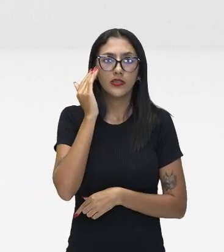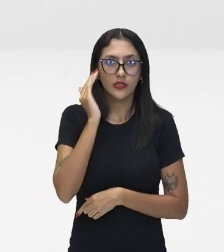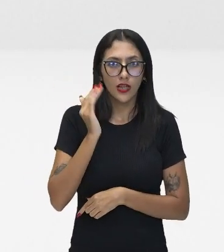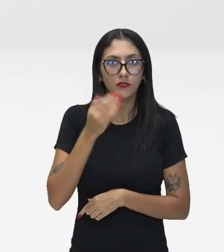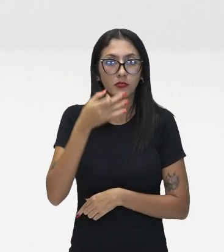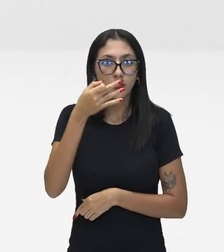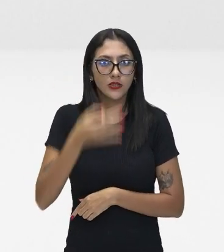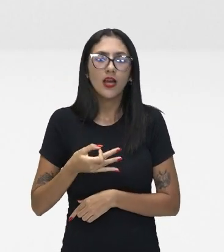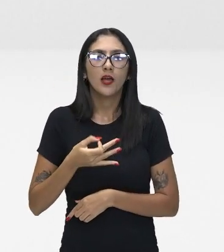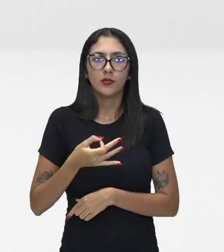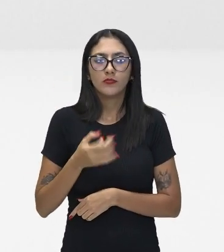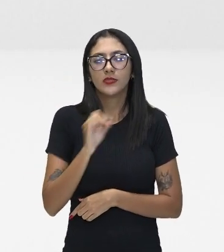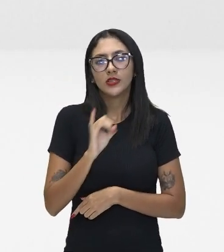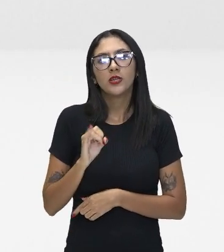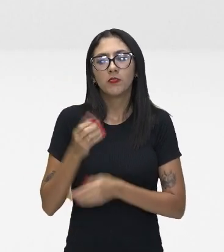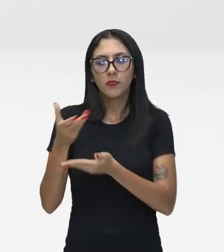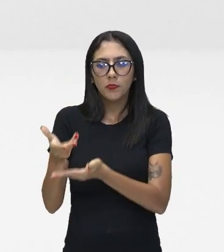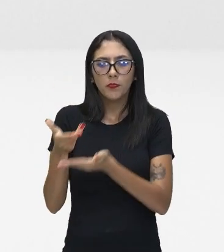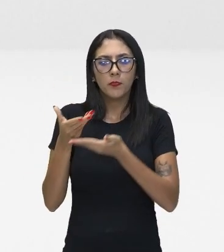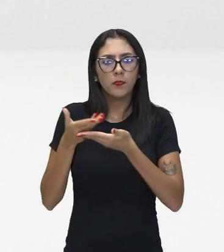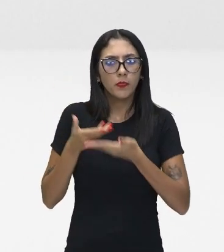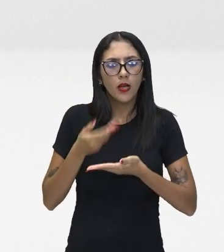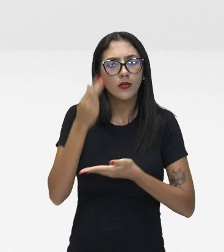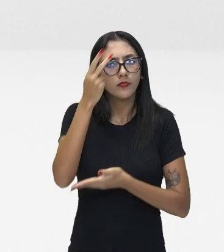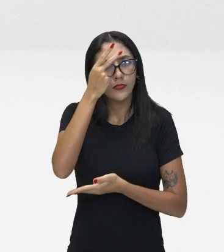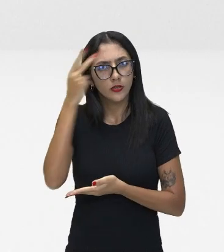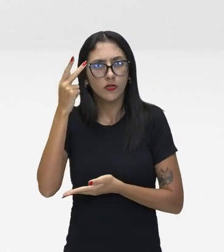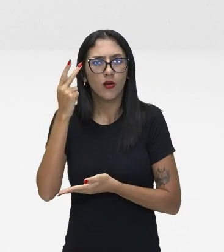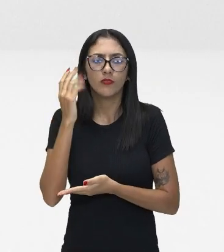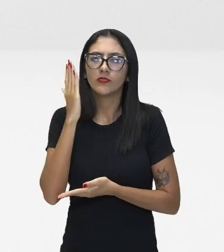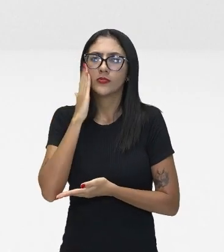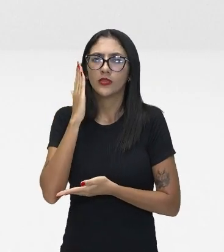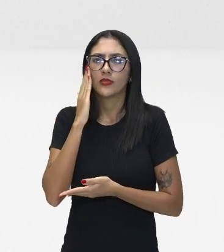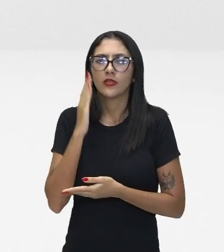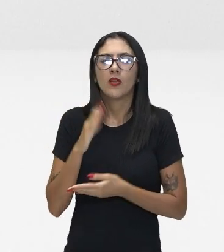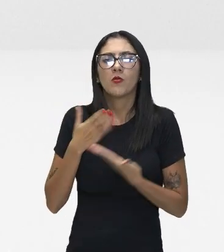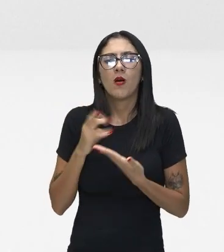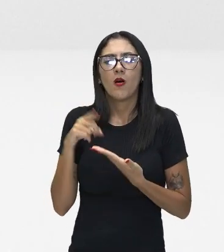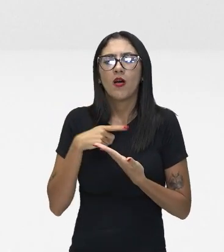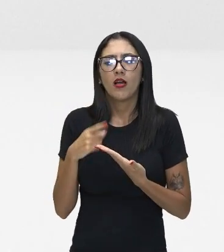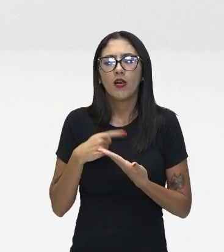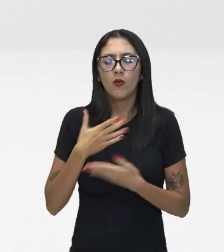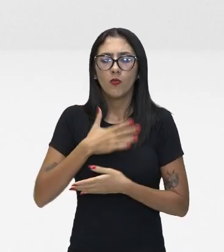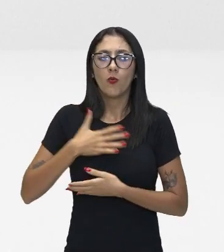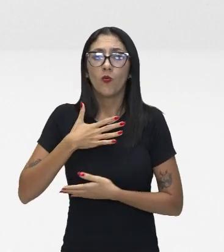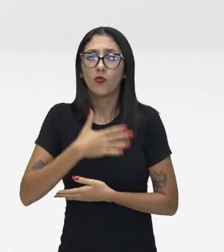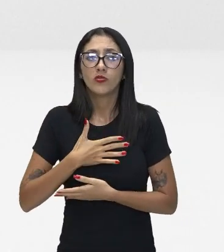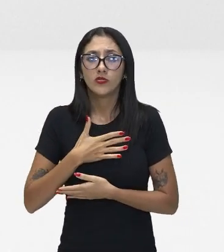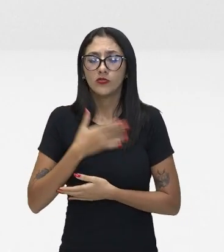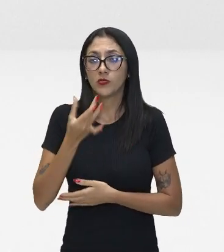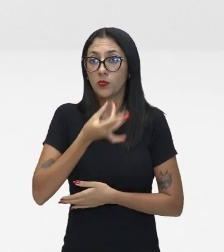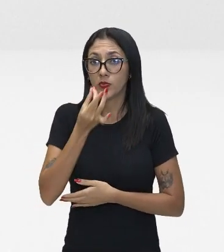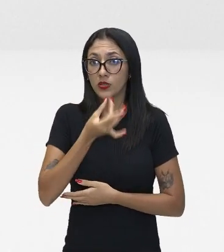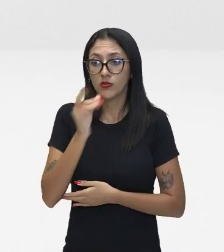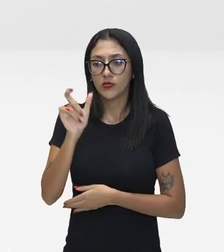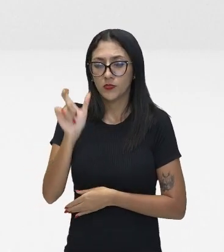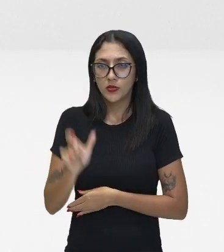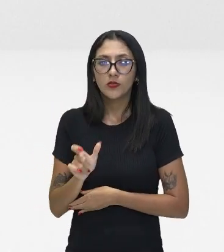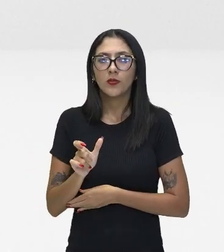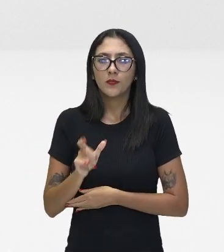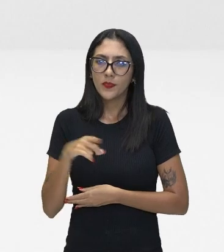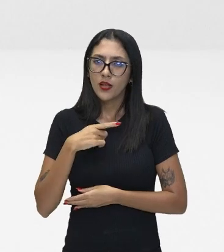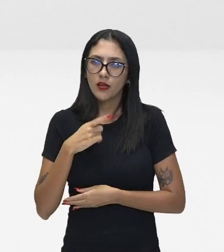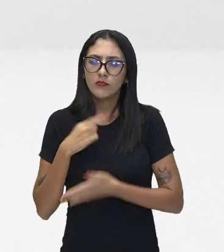quando você traz esse cliente para você, você consegue ter uma noção de quais são as preferências e os gostos desse público. É baseado